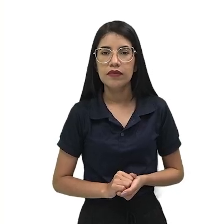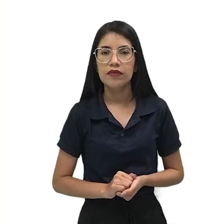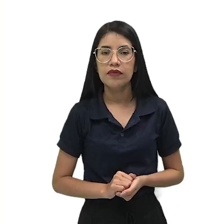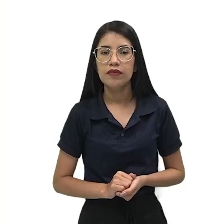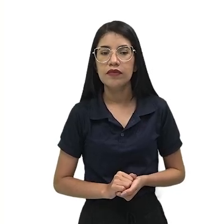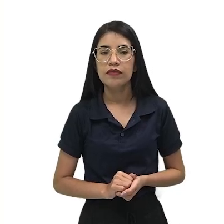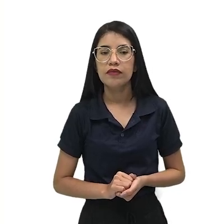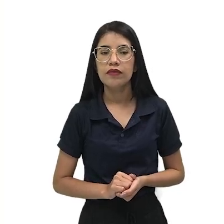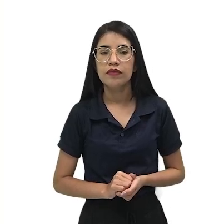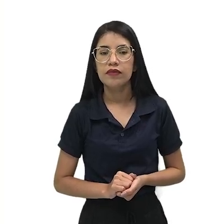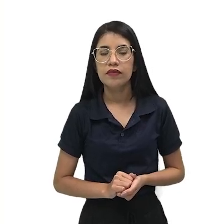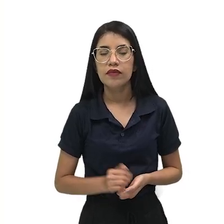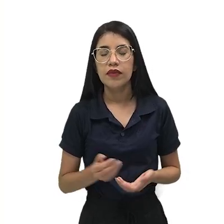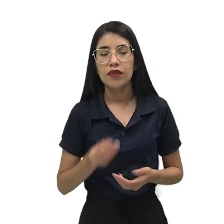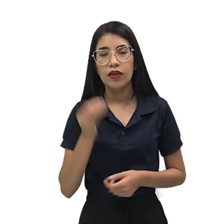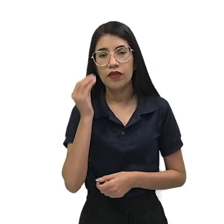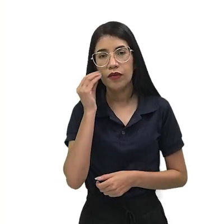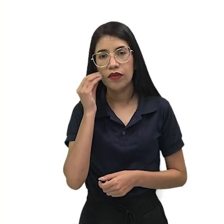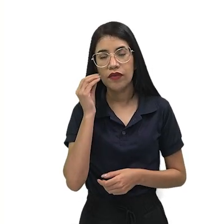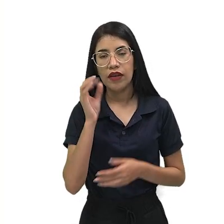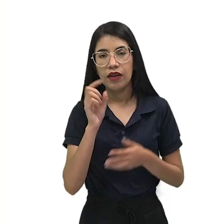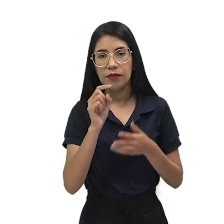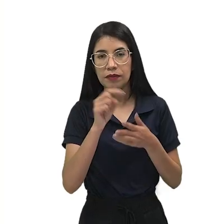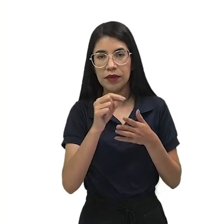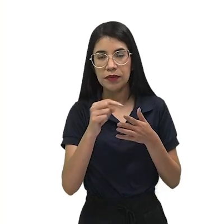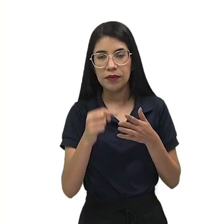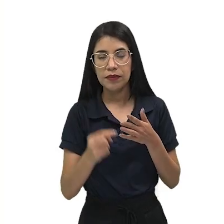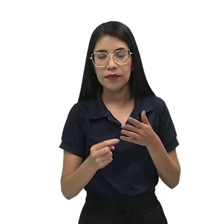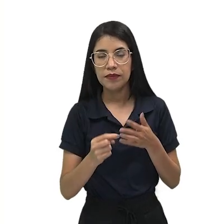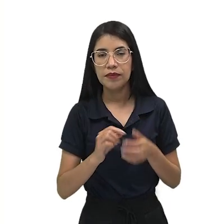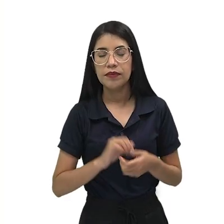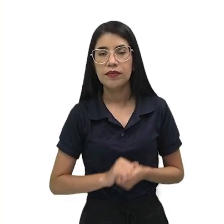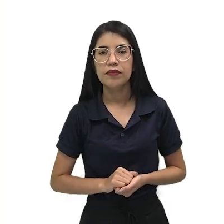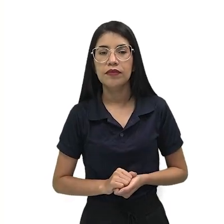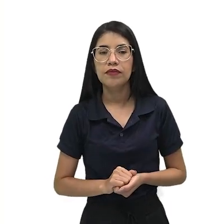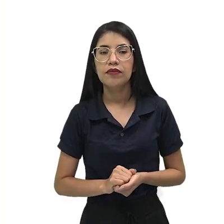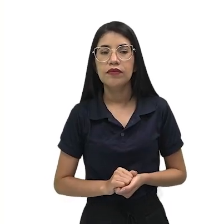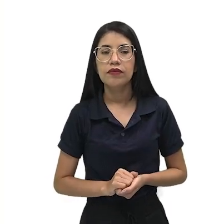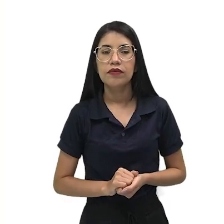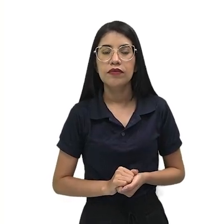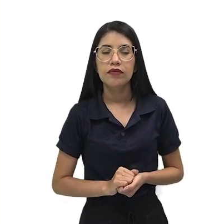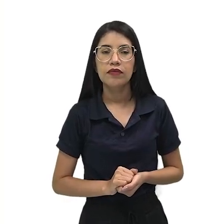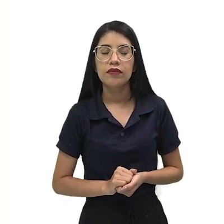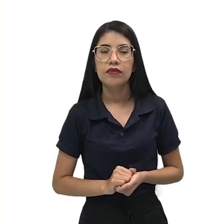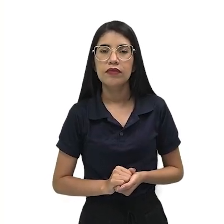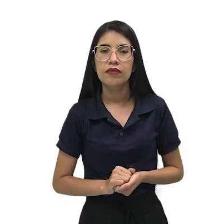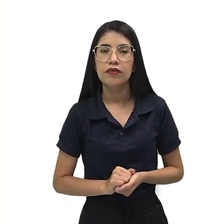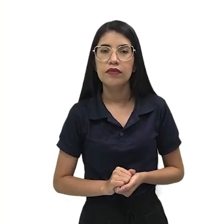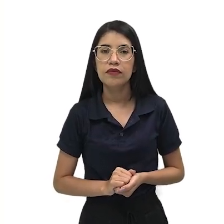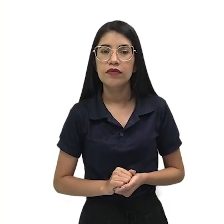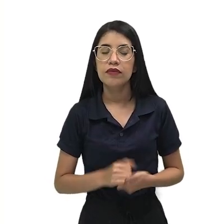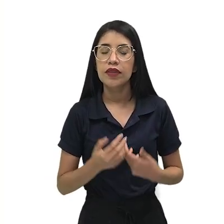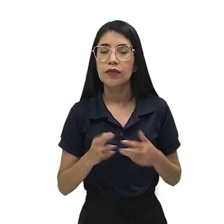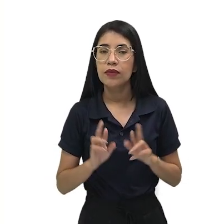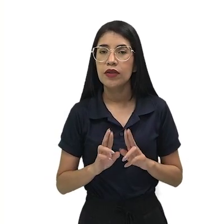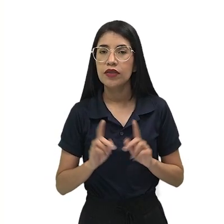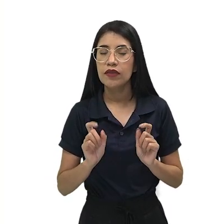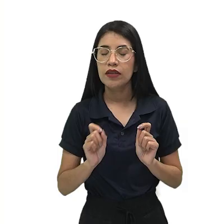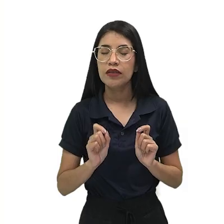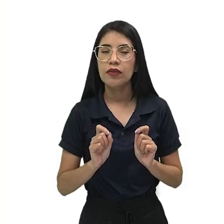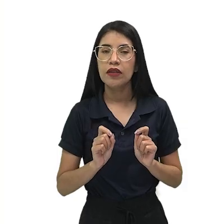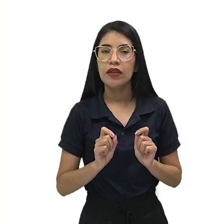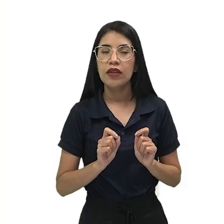Beleza? Então vamos ver aqui, ó. Primeiro vamos só identificar agora. Então, qual a diferença de uma